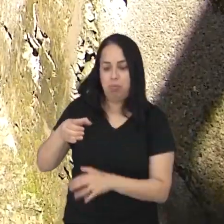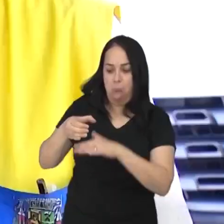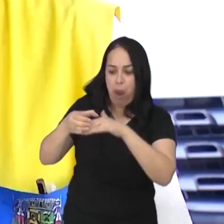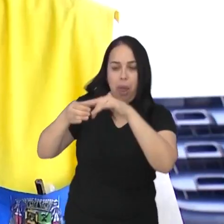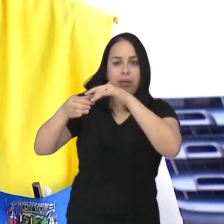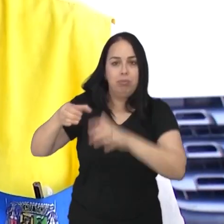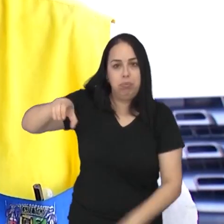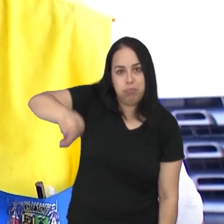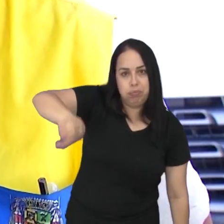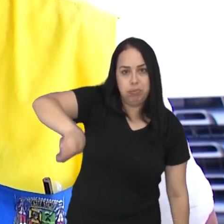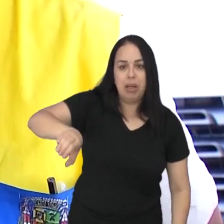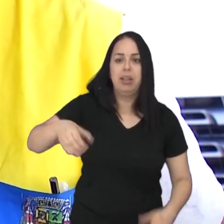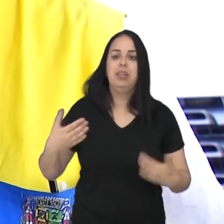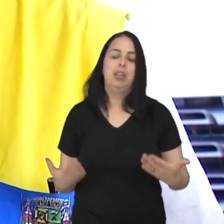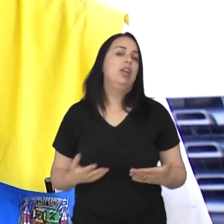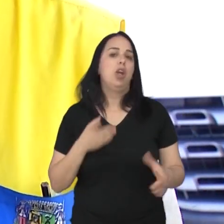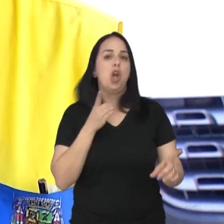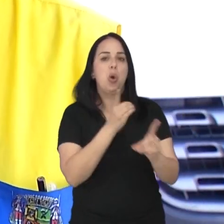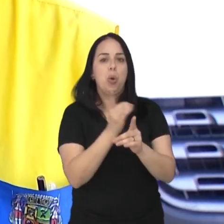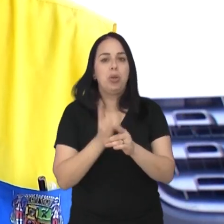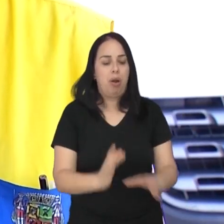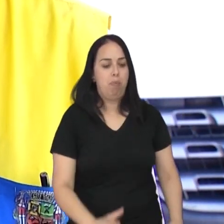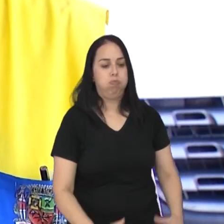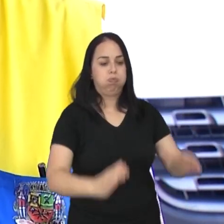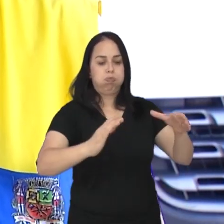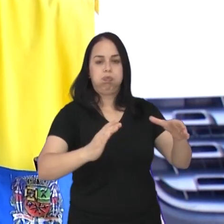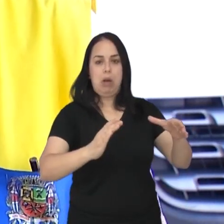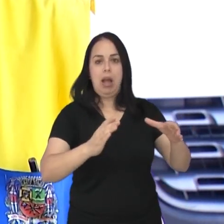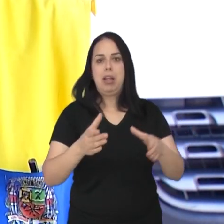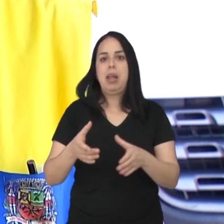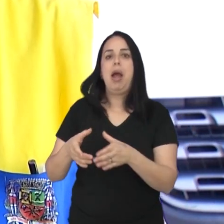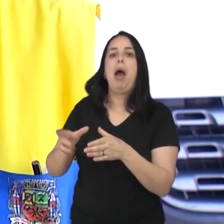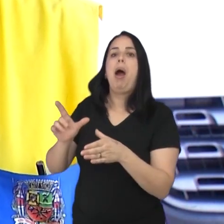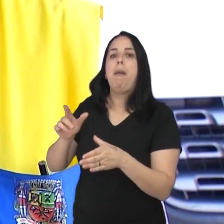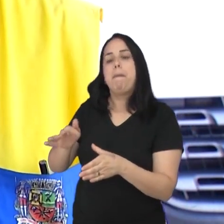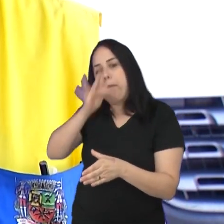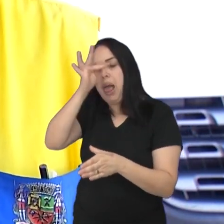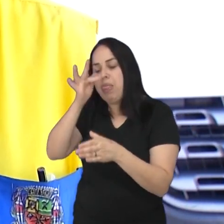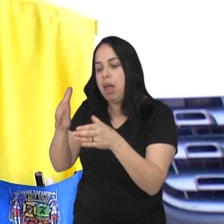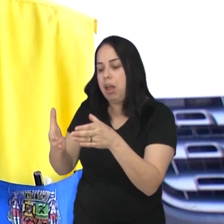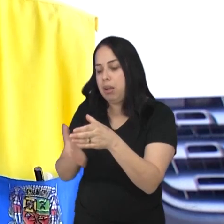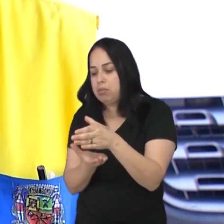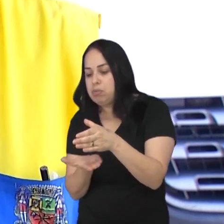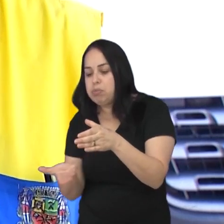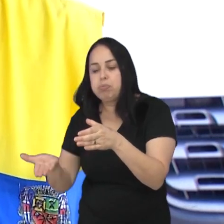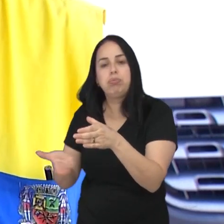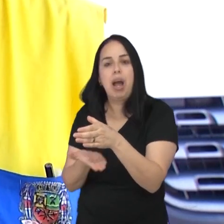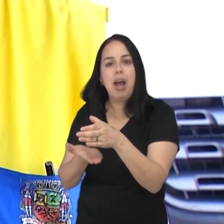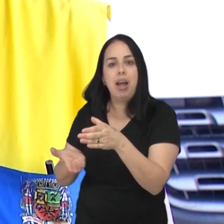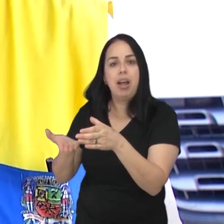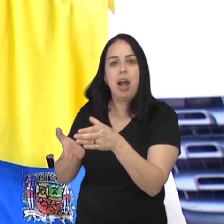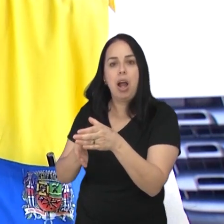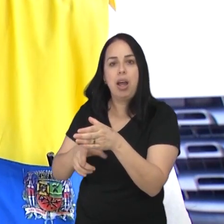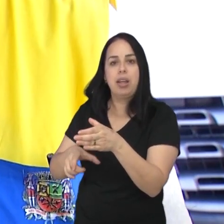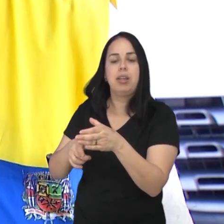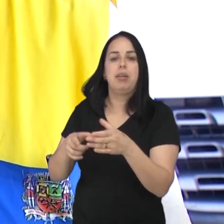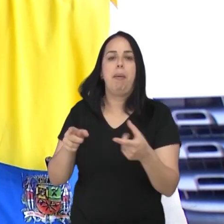chuva. Agora que está chovendo bastante, a gente encontra bastante tambor, pratinho de planta aquática dentro da residência,